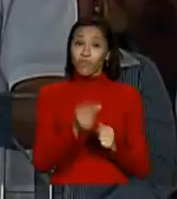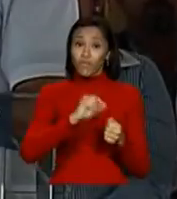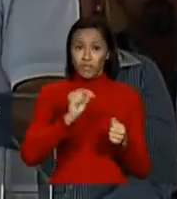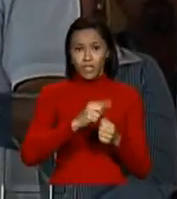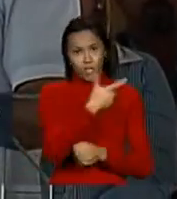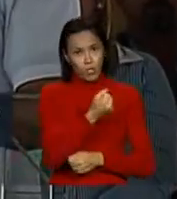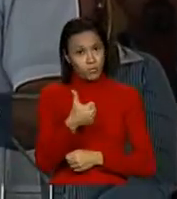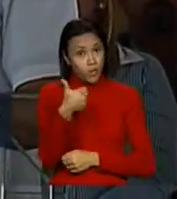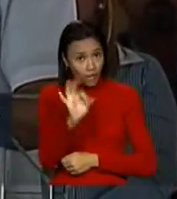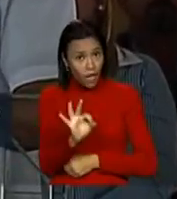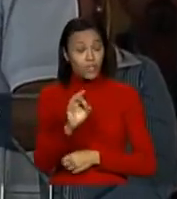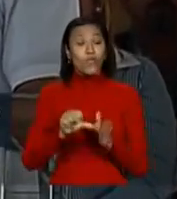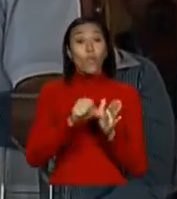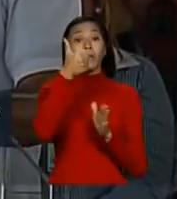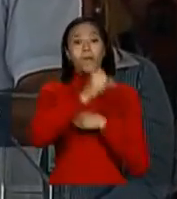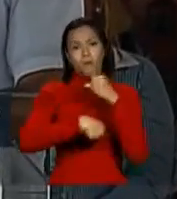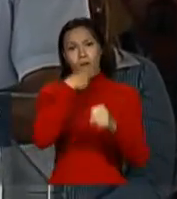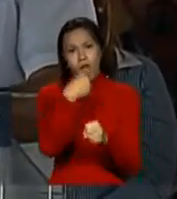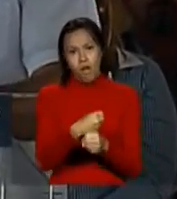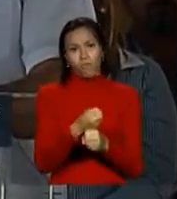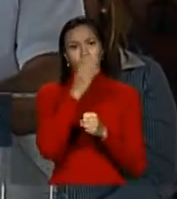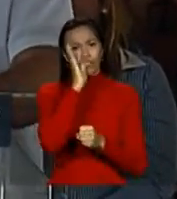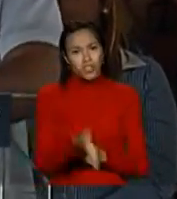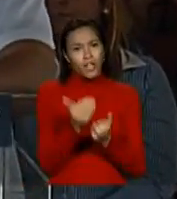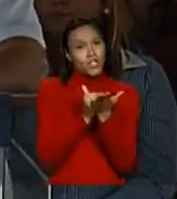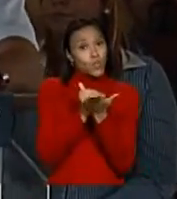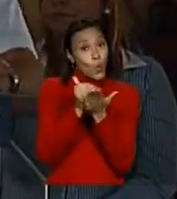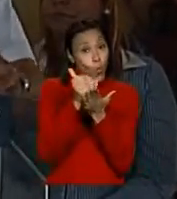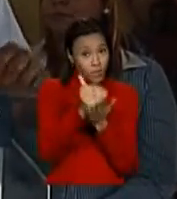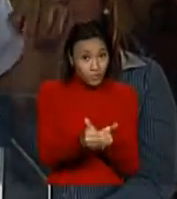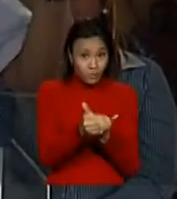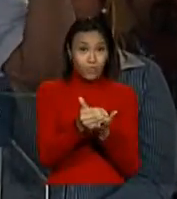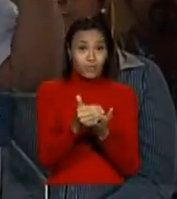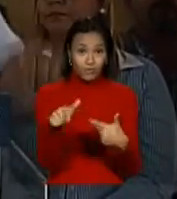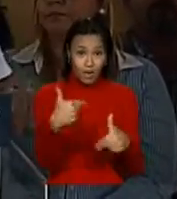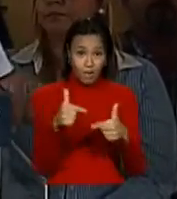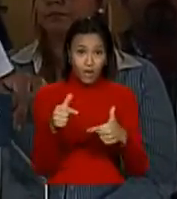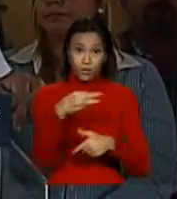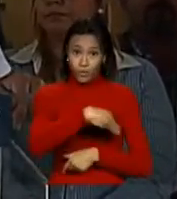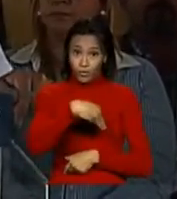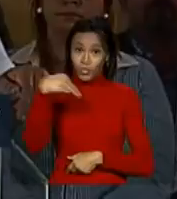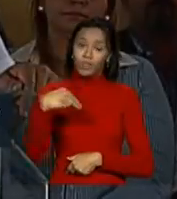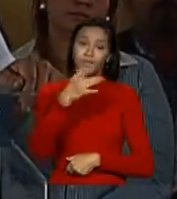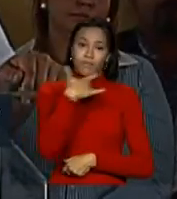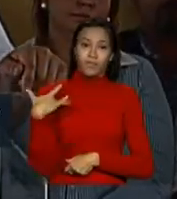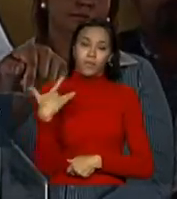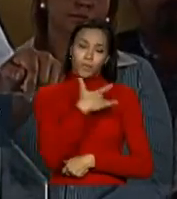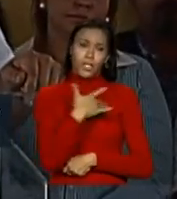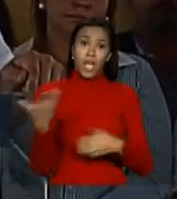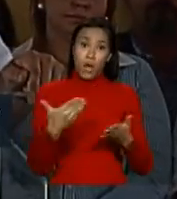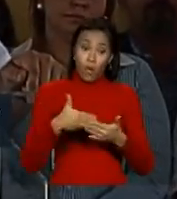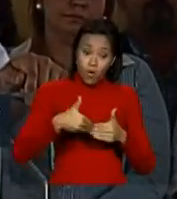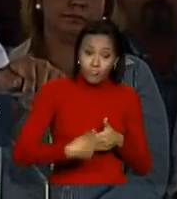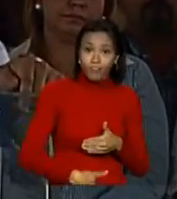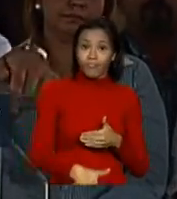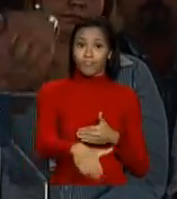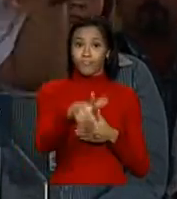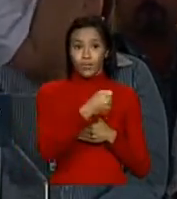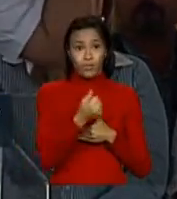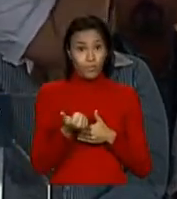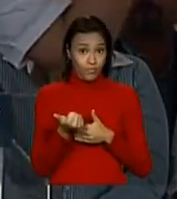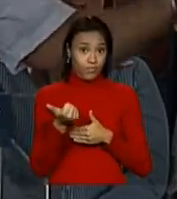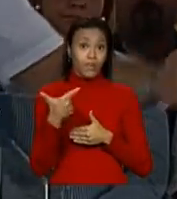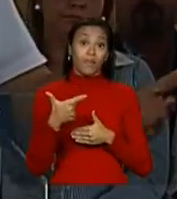2010 com o primeiro ano dessa ação do Ministério da Saúde e agora esse ano nós vamos